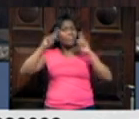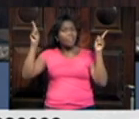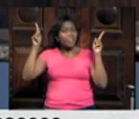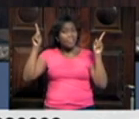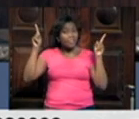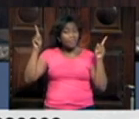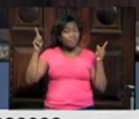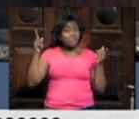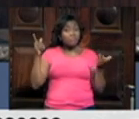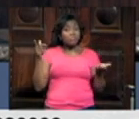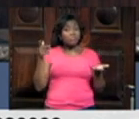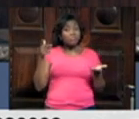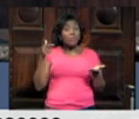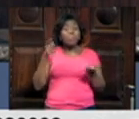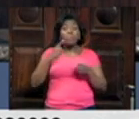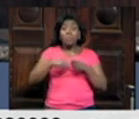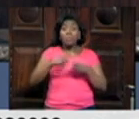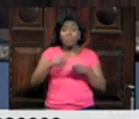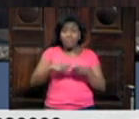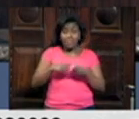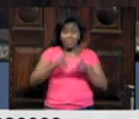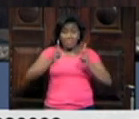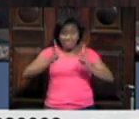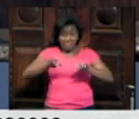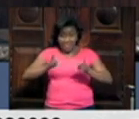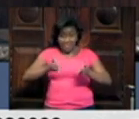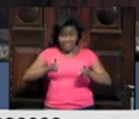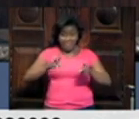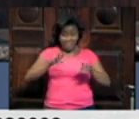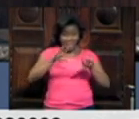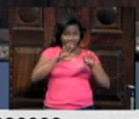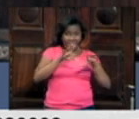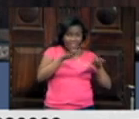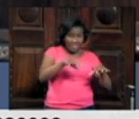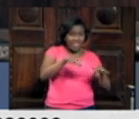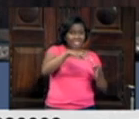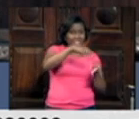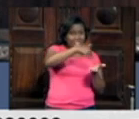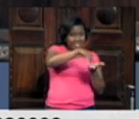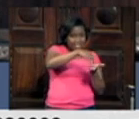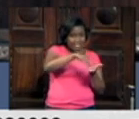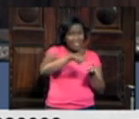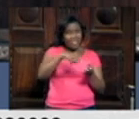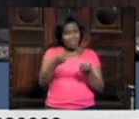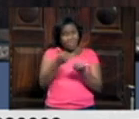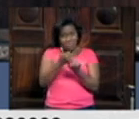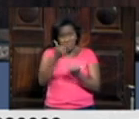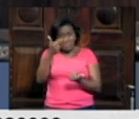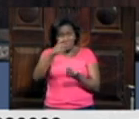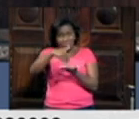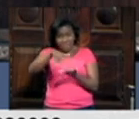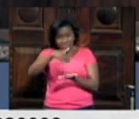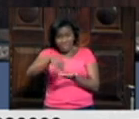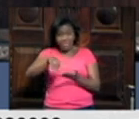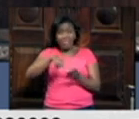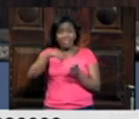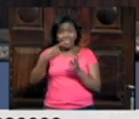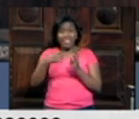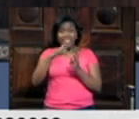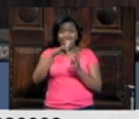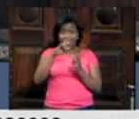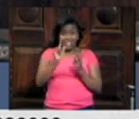página 7. Porque preservados estão os cargos de secretário, de subsecretário, de DG e